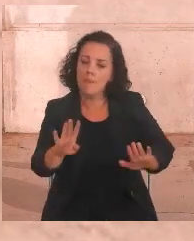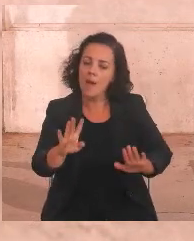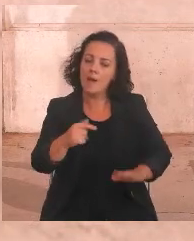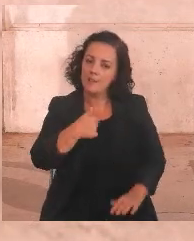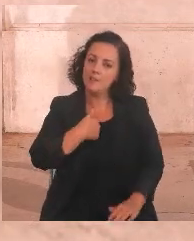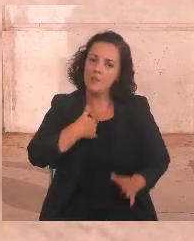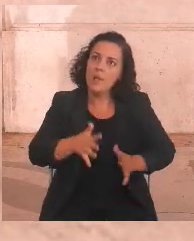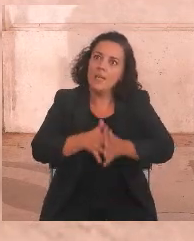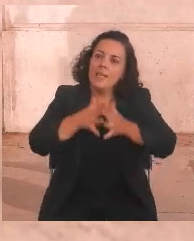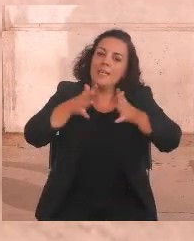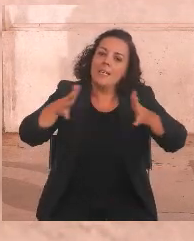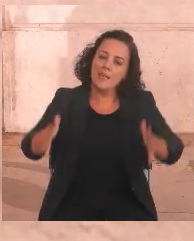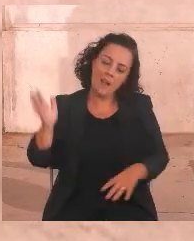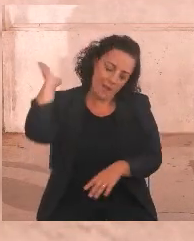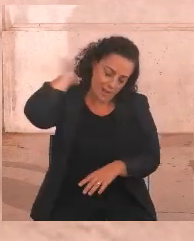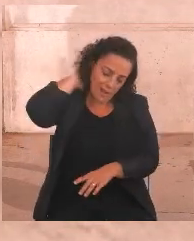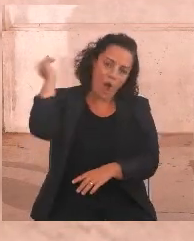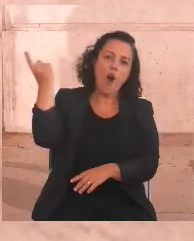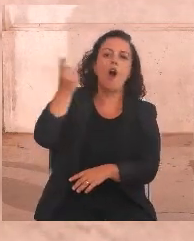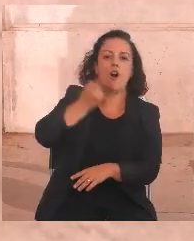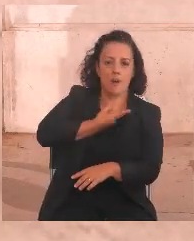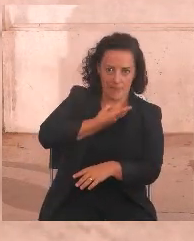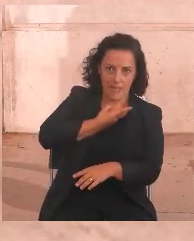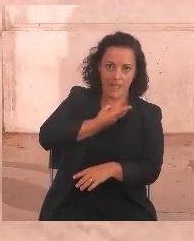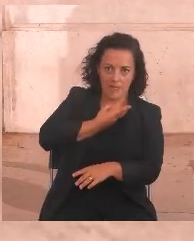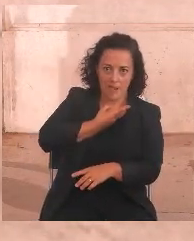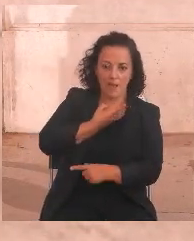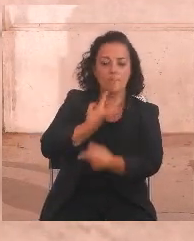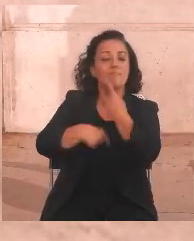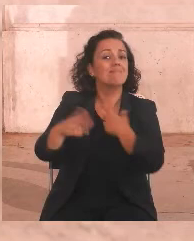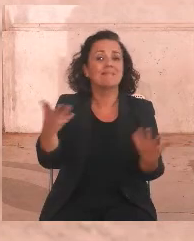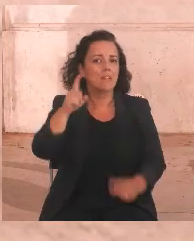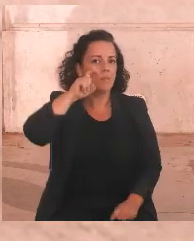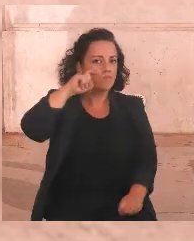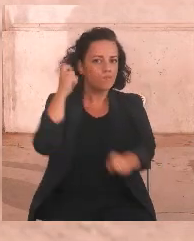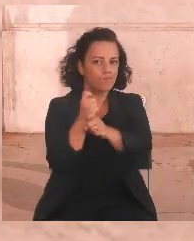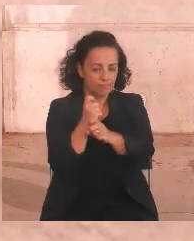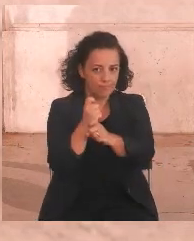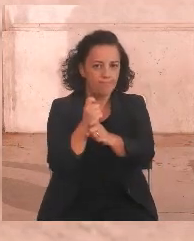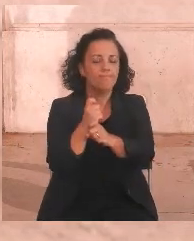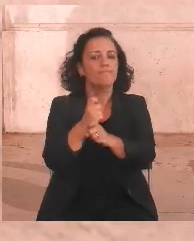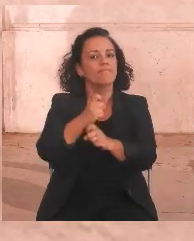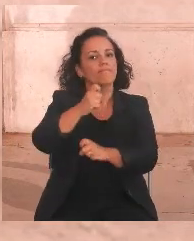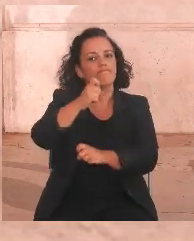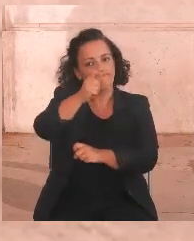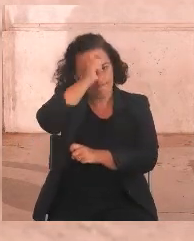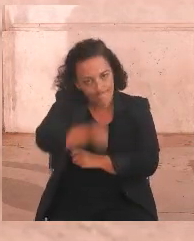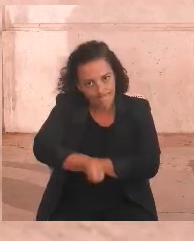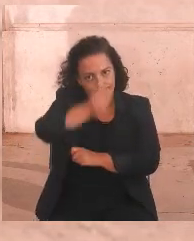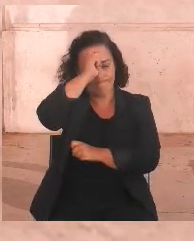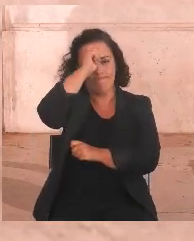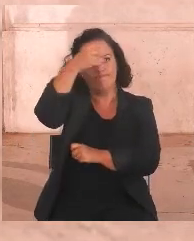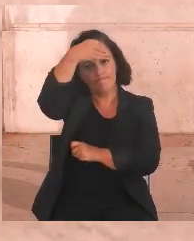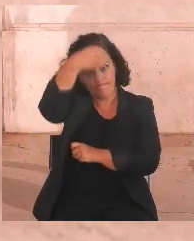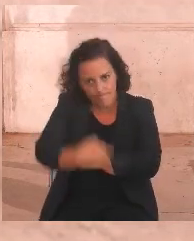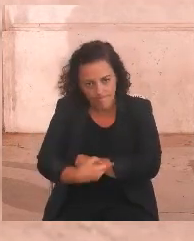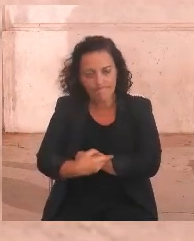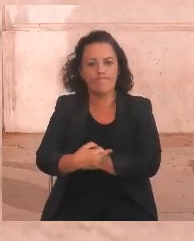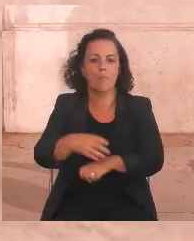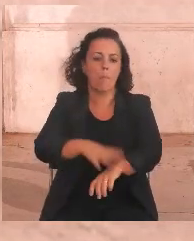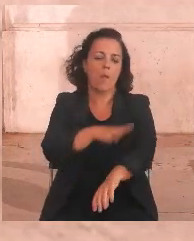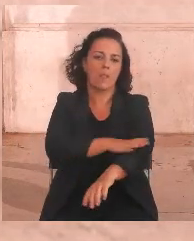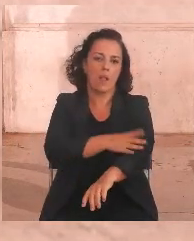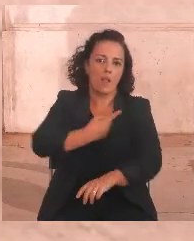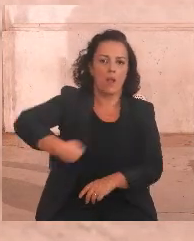uma grande obrigação e um grande direito de exigir que seja respeitada a legitimidade específica do nosso